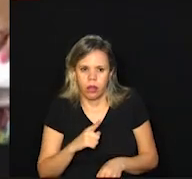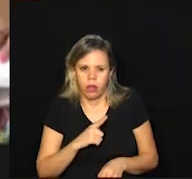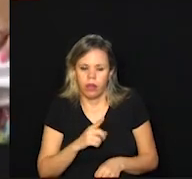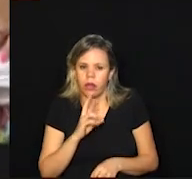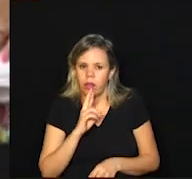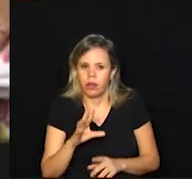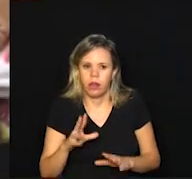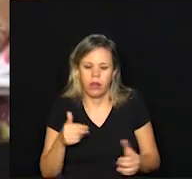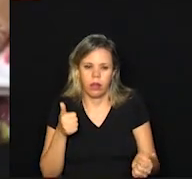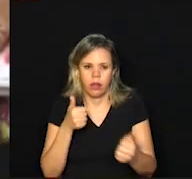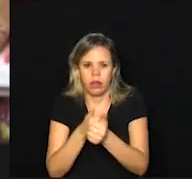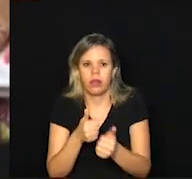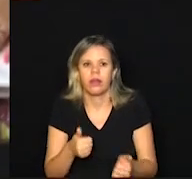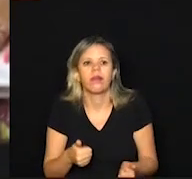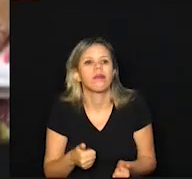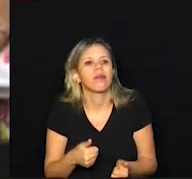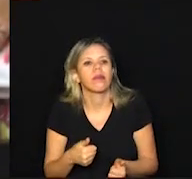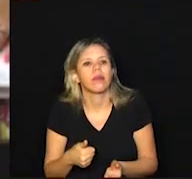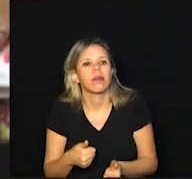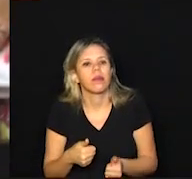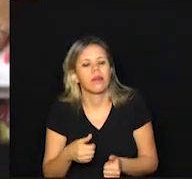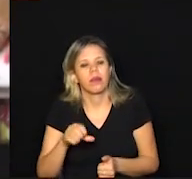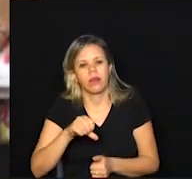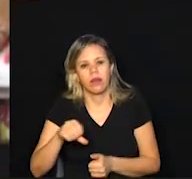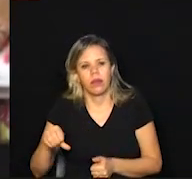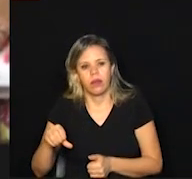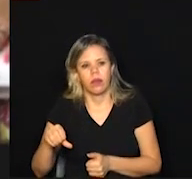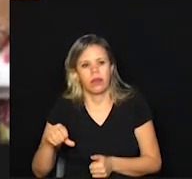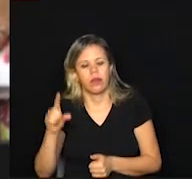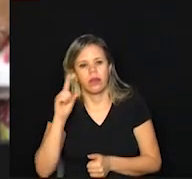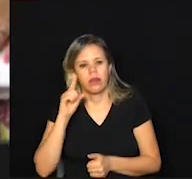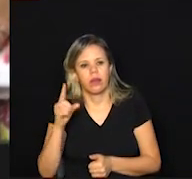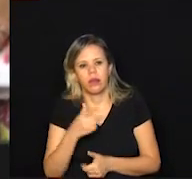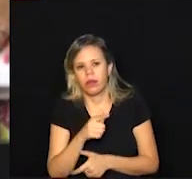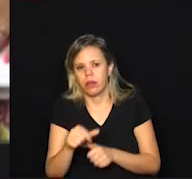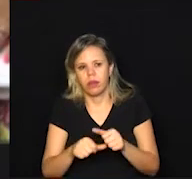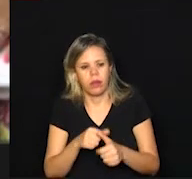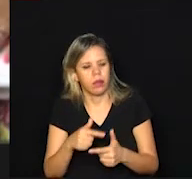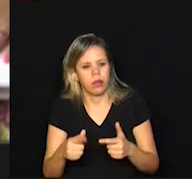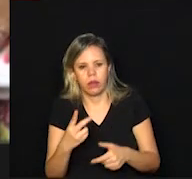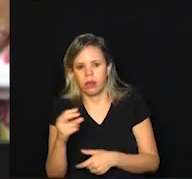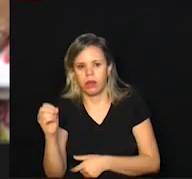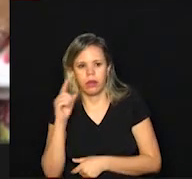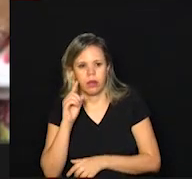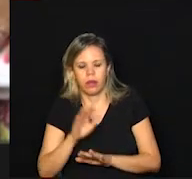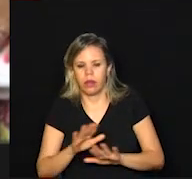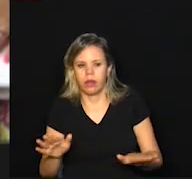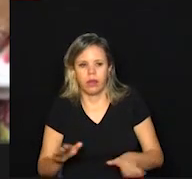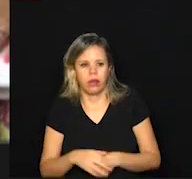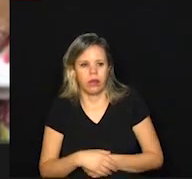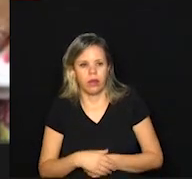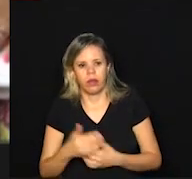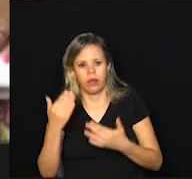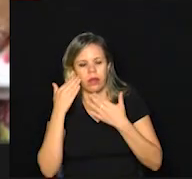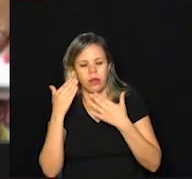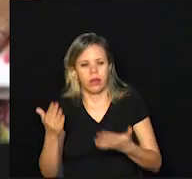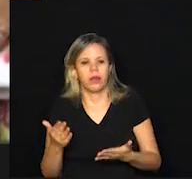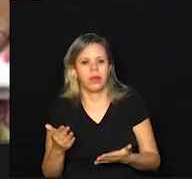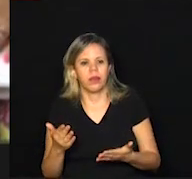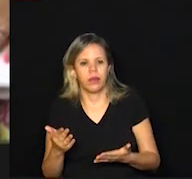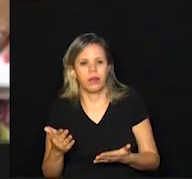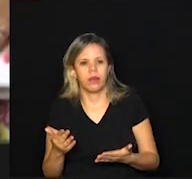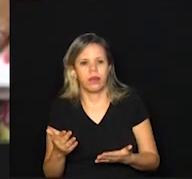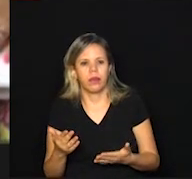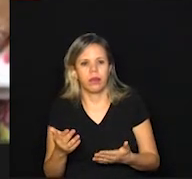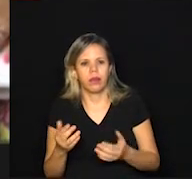tem a respostas breve para que esse 99 dias não virem 200 dias né eu Muito obrigado